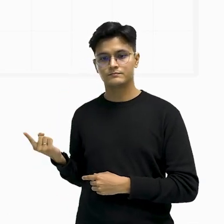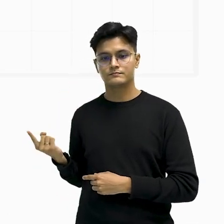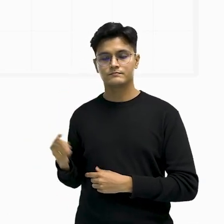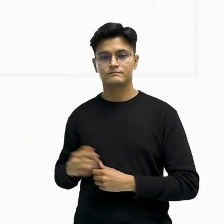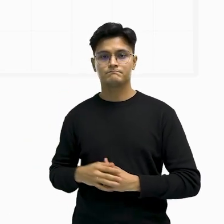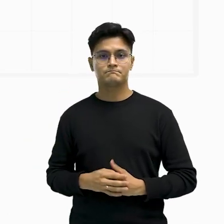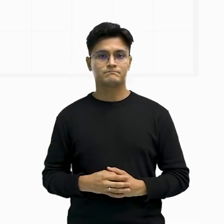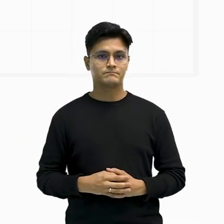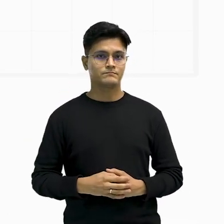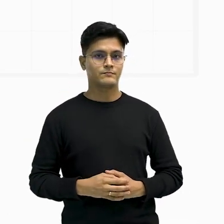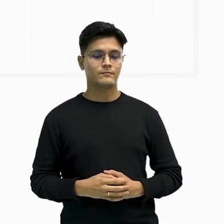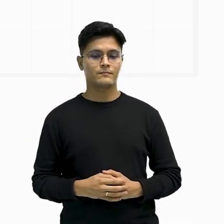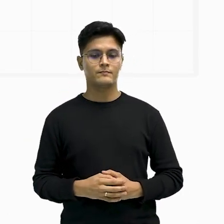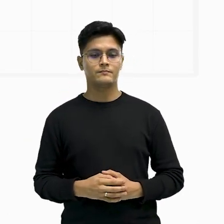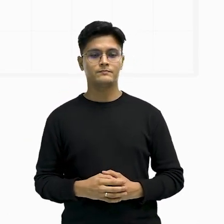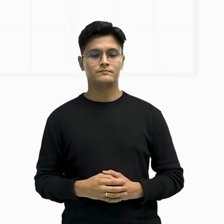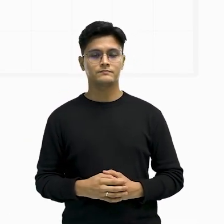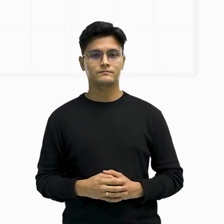Muito bem, muito bem.